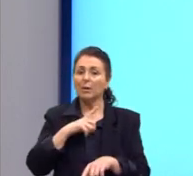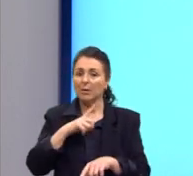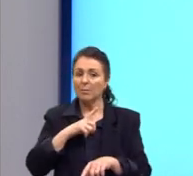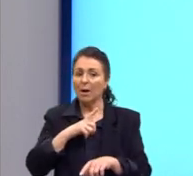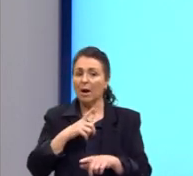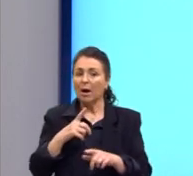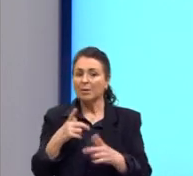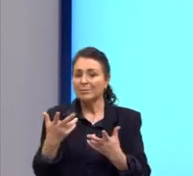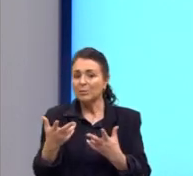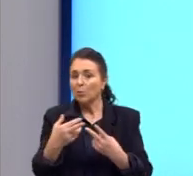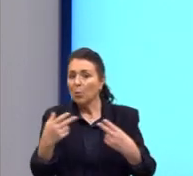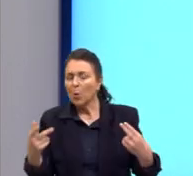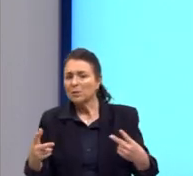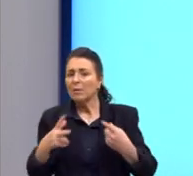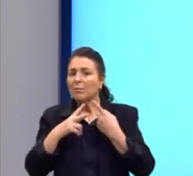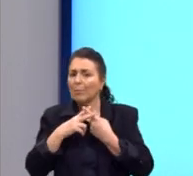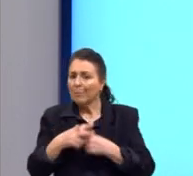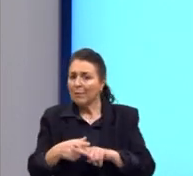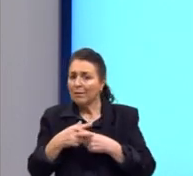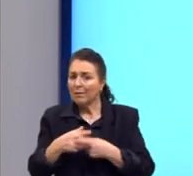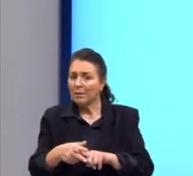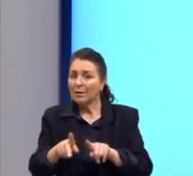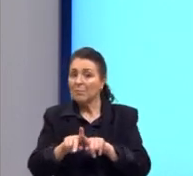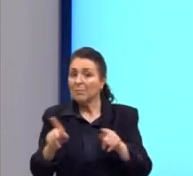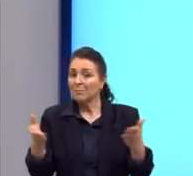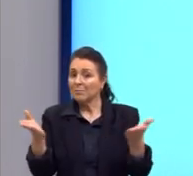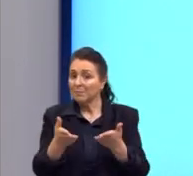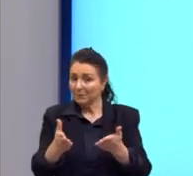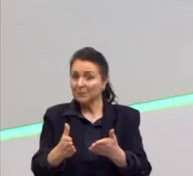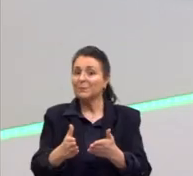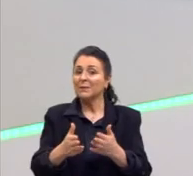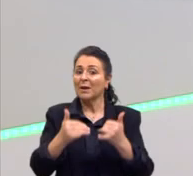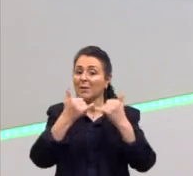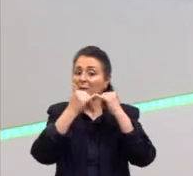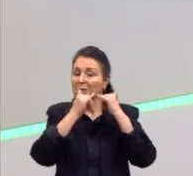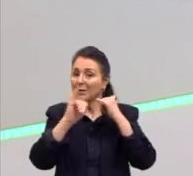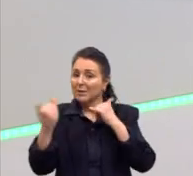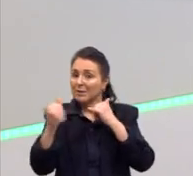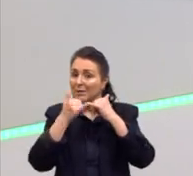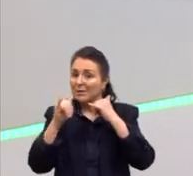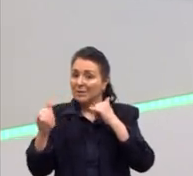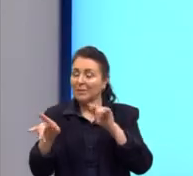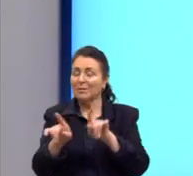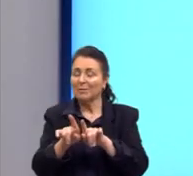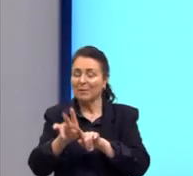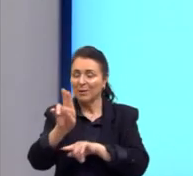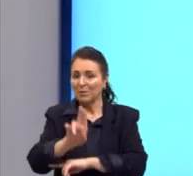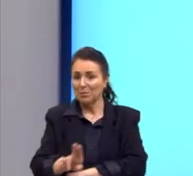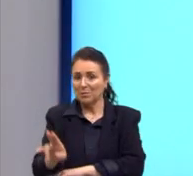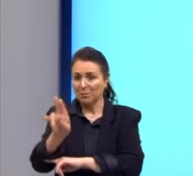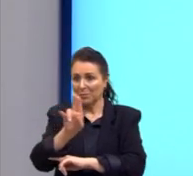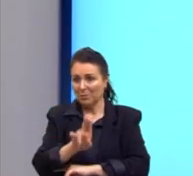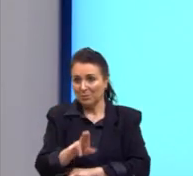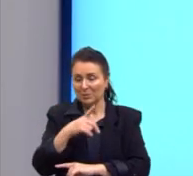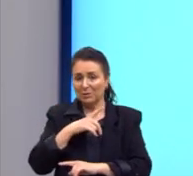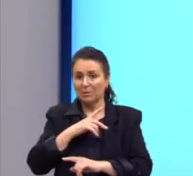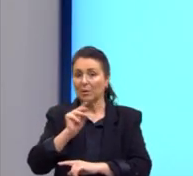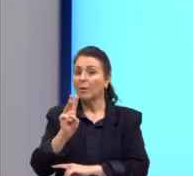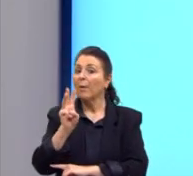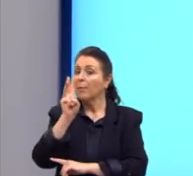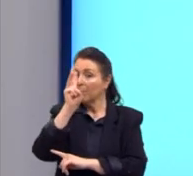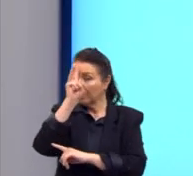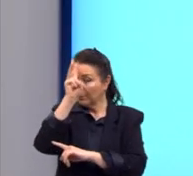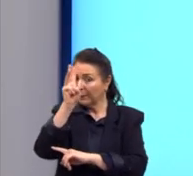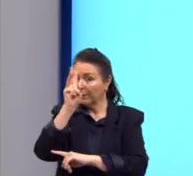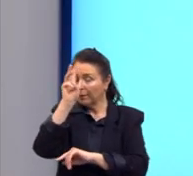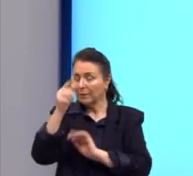mecânica né agora a gente vai aplicar ela e eletricidade então a gente viu né que a potência ela